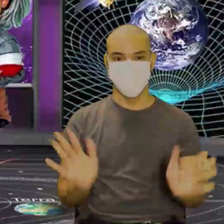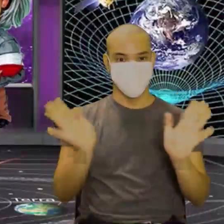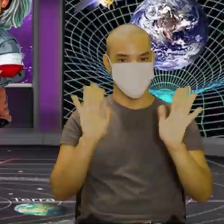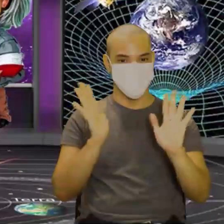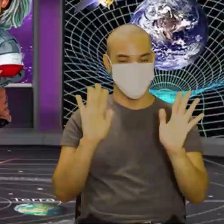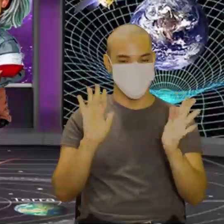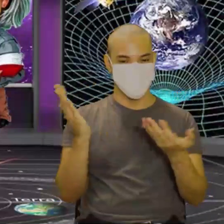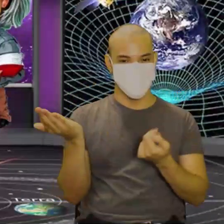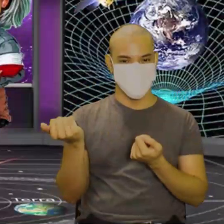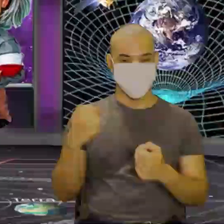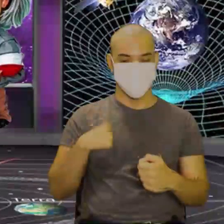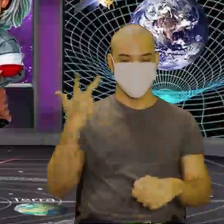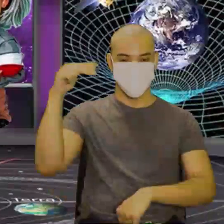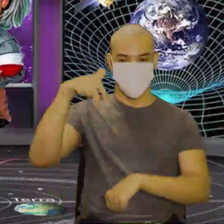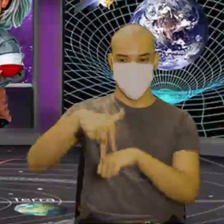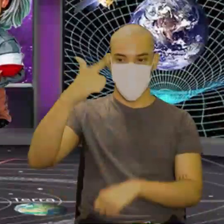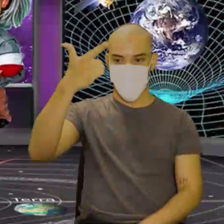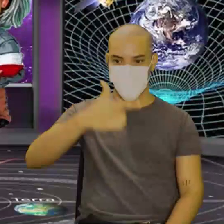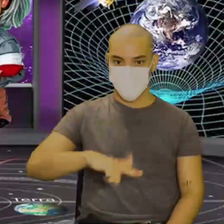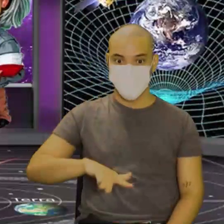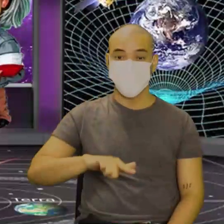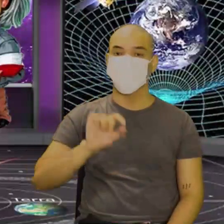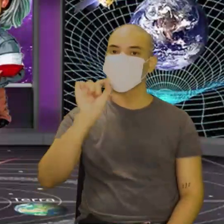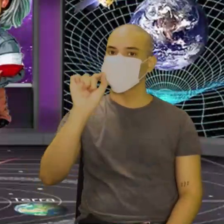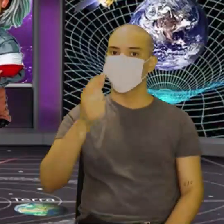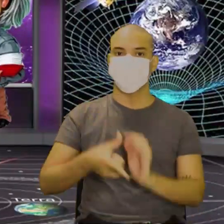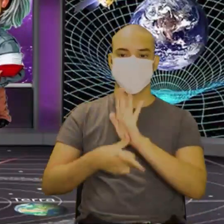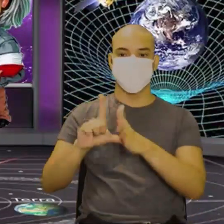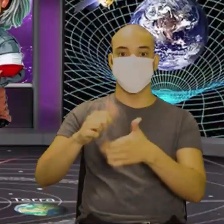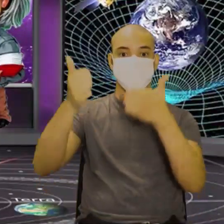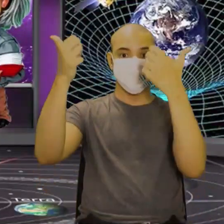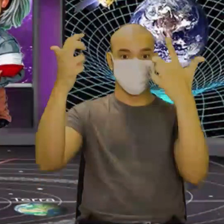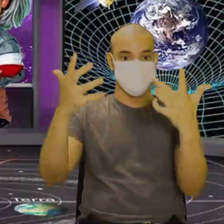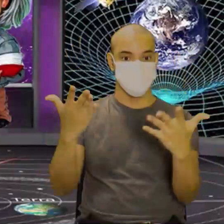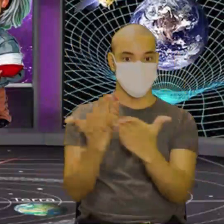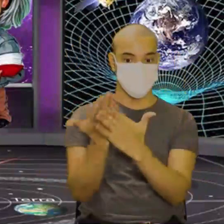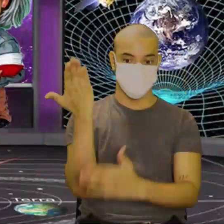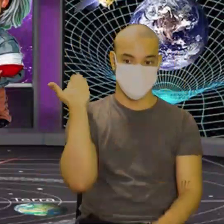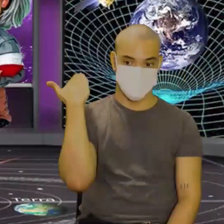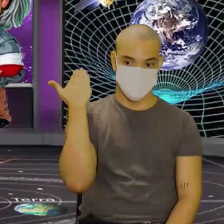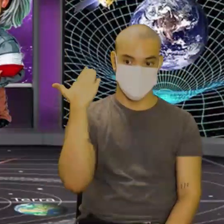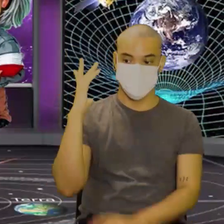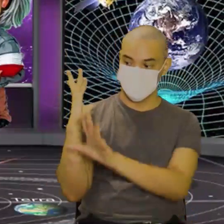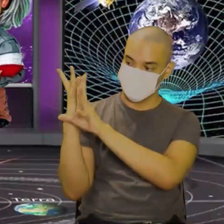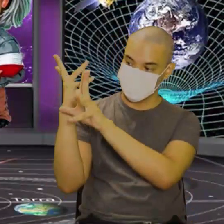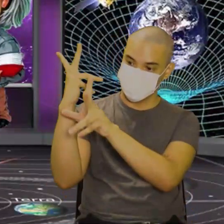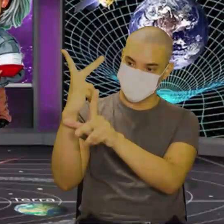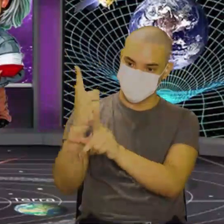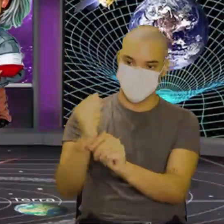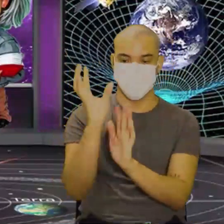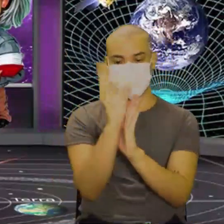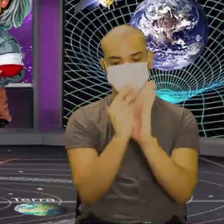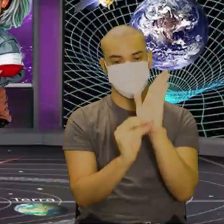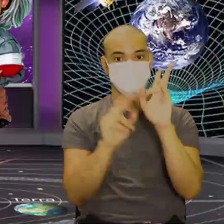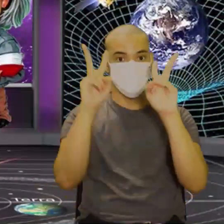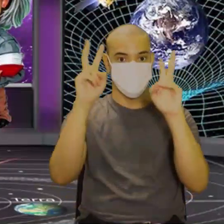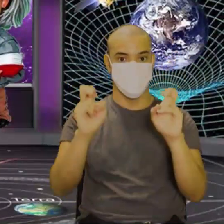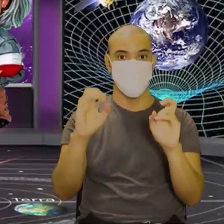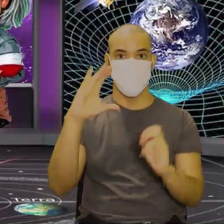Hello, jovens! Olha eu aqui. Pessoal, o que nós estávamos fazendo aí na aula passada? Revisão de conteúdo